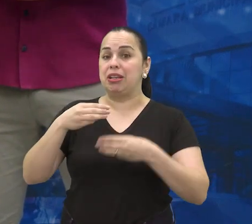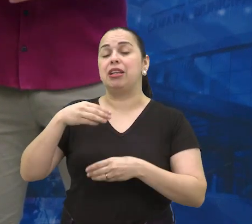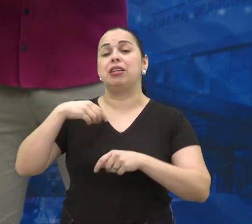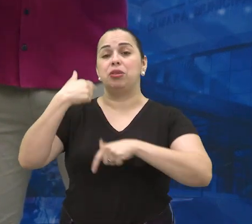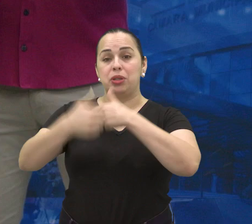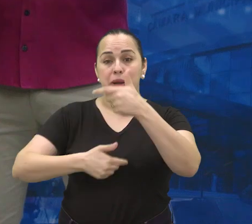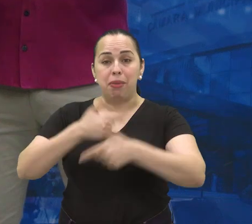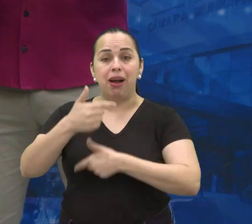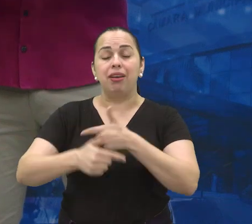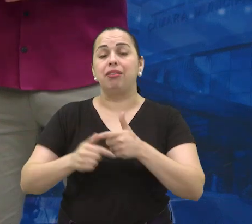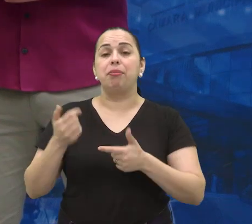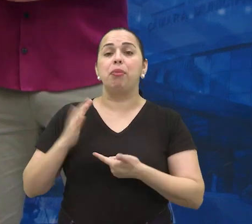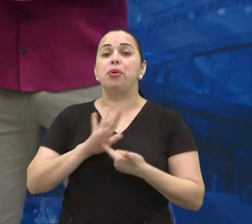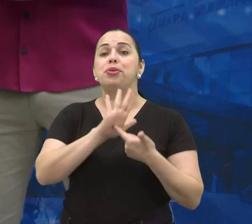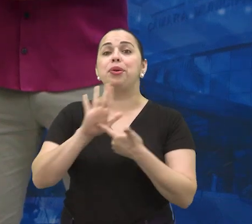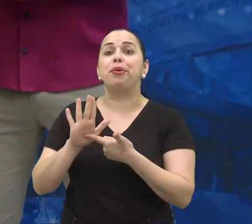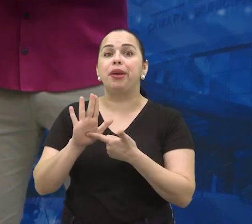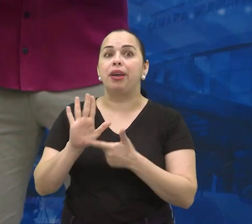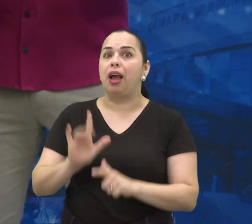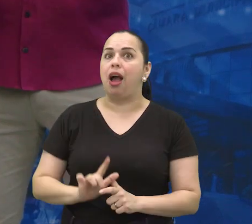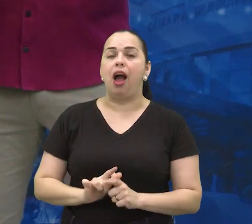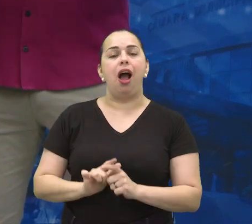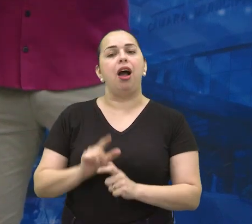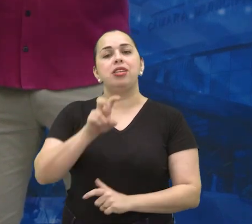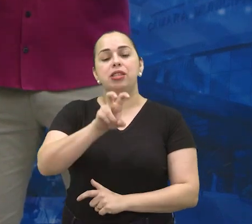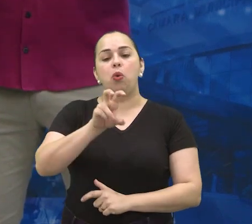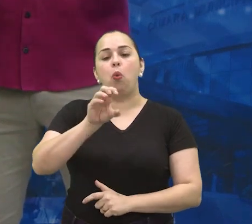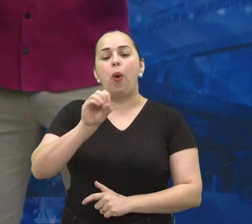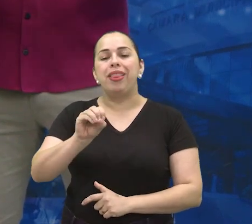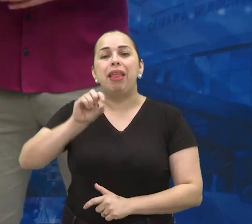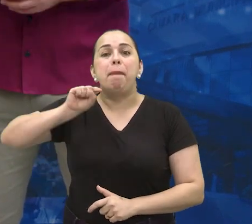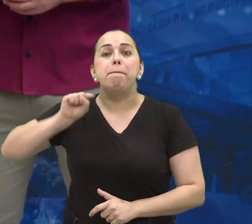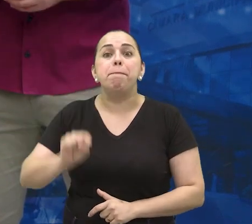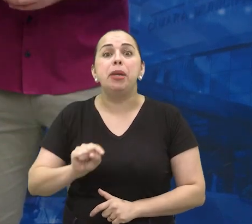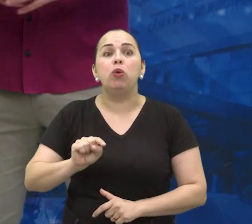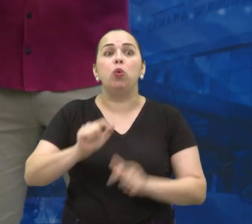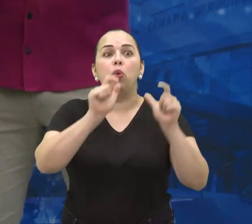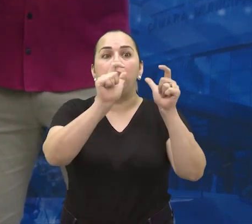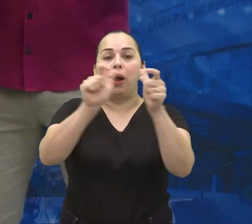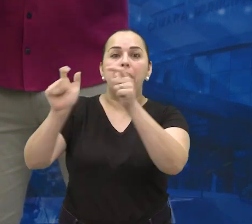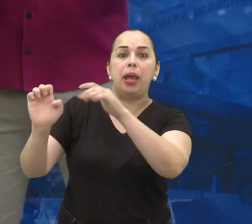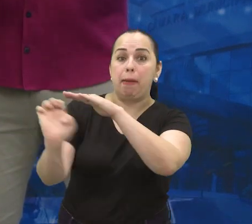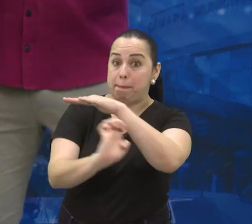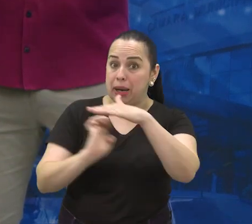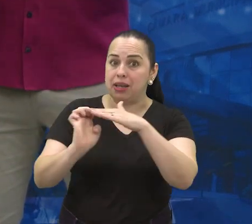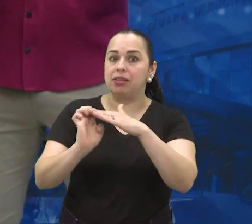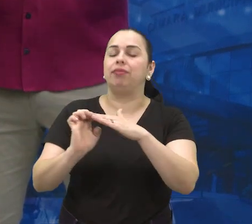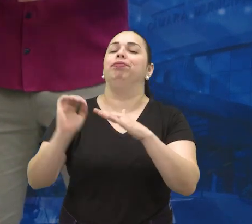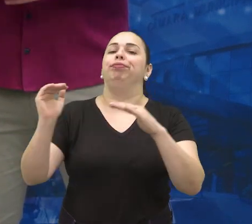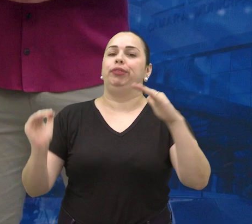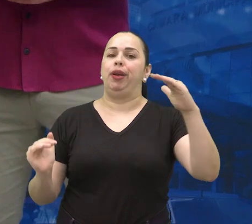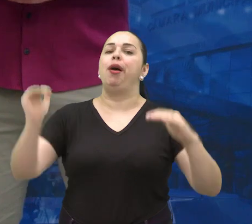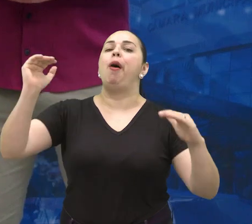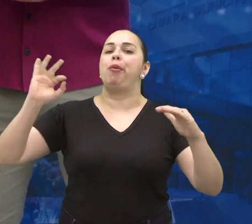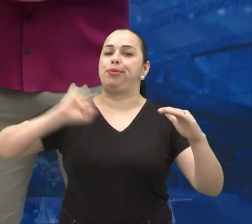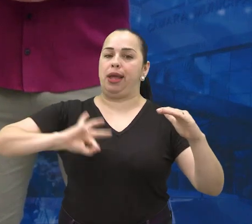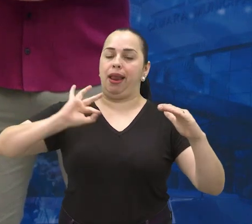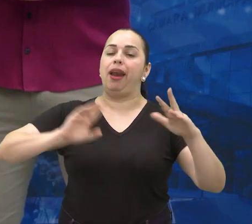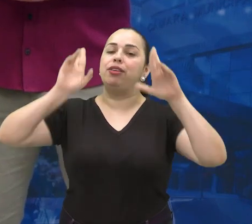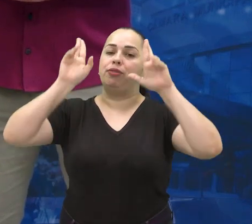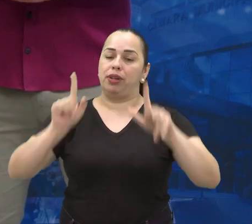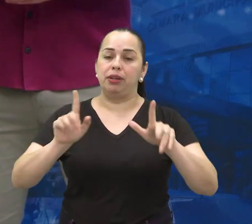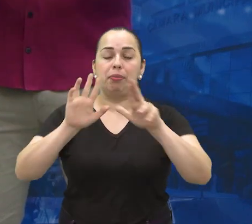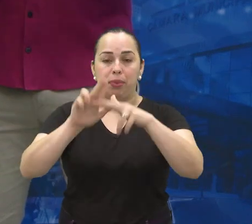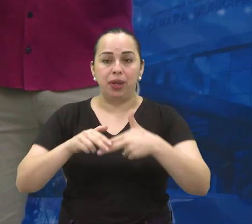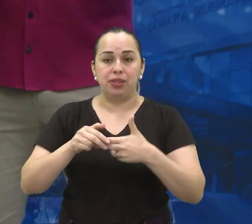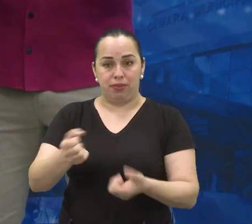Emprego e apontou que isso acontece em mais de 50 mil empresas. E quem vai explicar um pouco mais o assunto para a